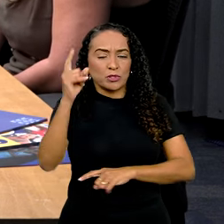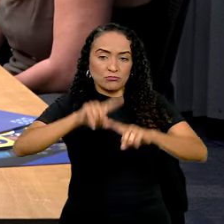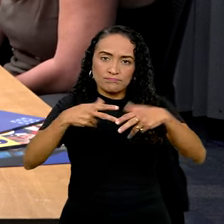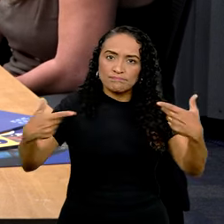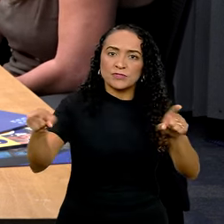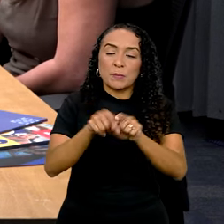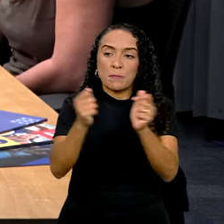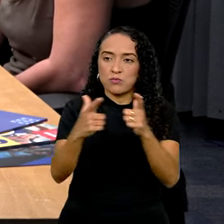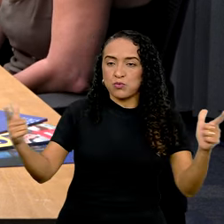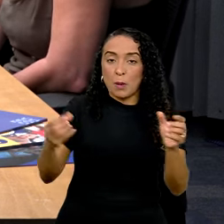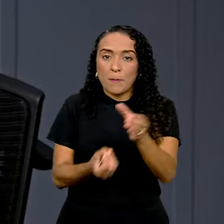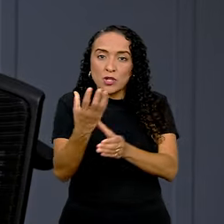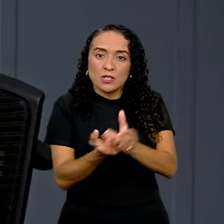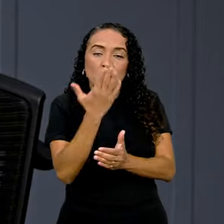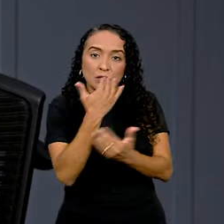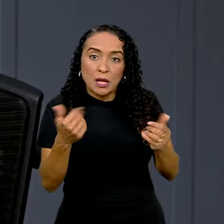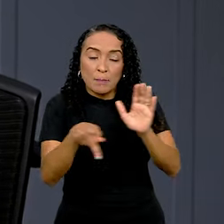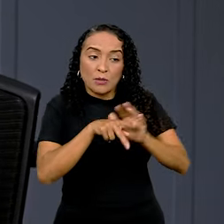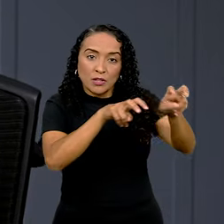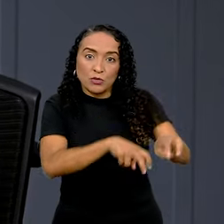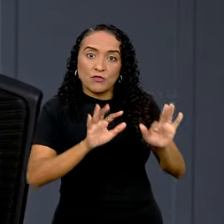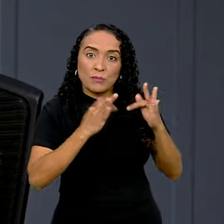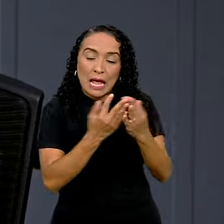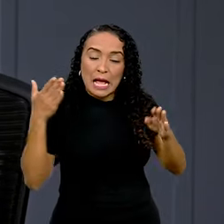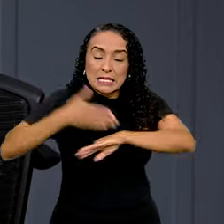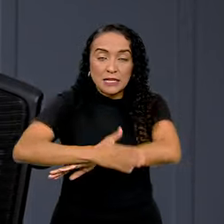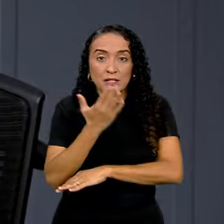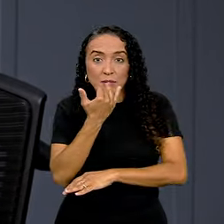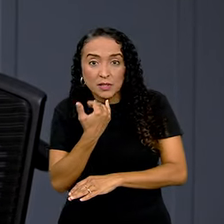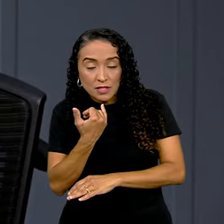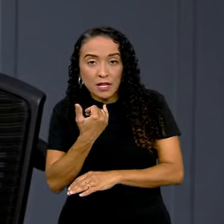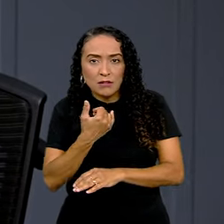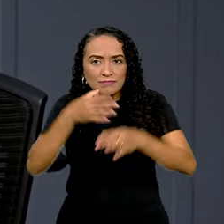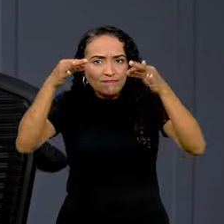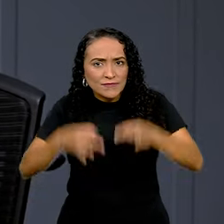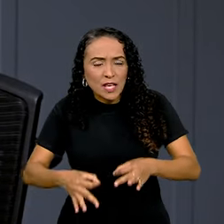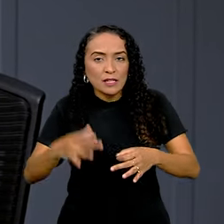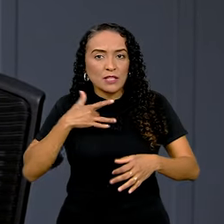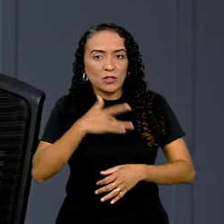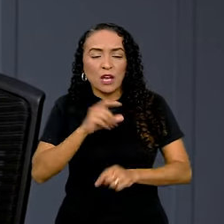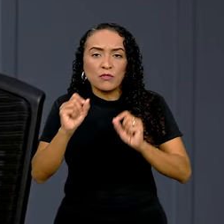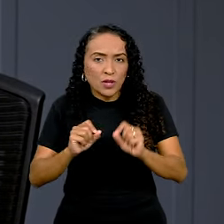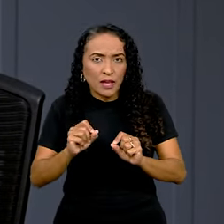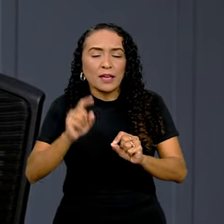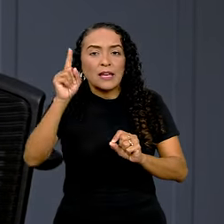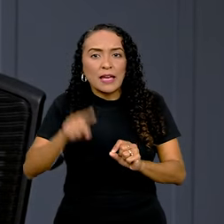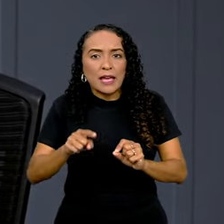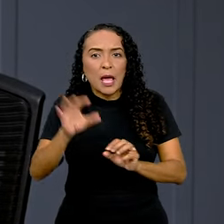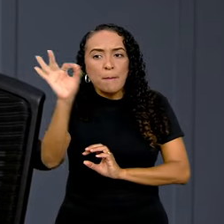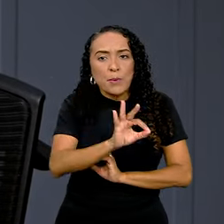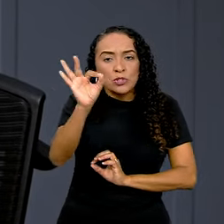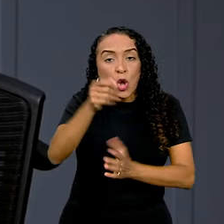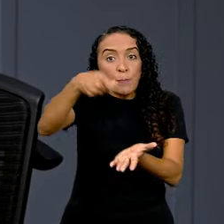importante ferramenta também de expansão da prod ção de alimentos da Agricultura Familiar e de acesso à alimentação adequado e saudável que é